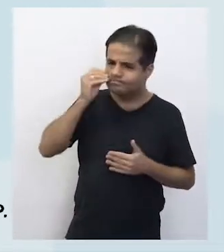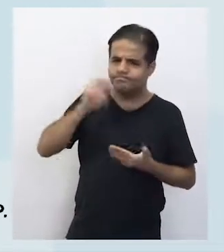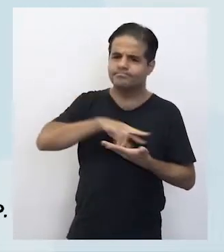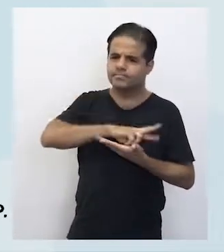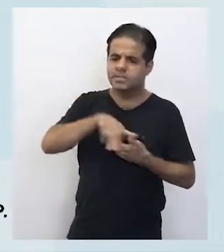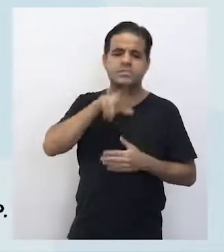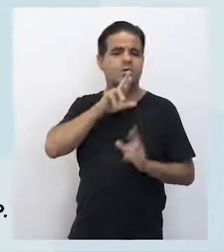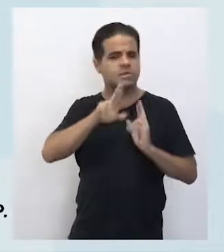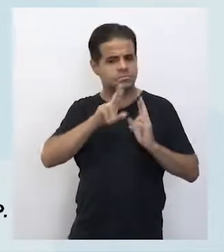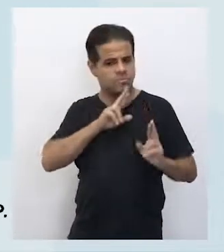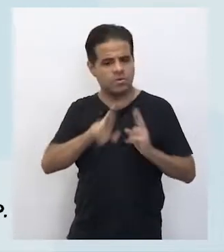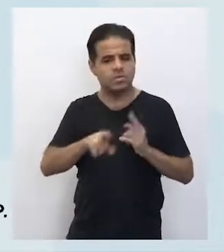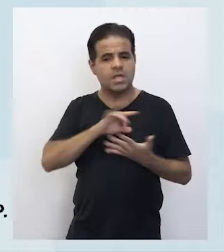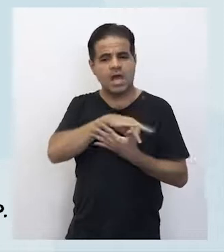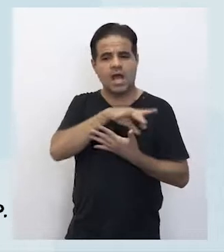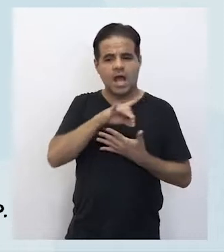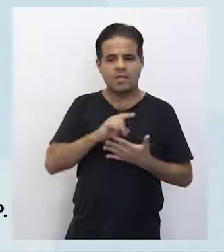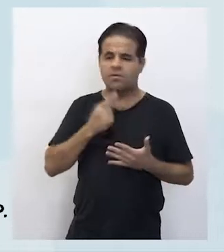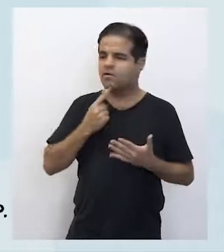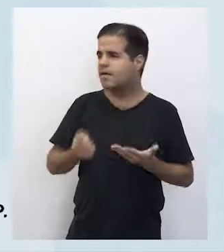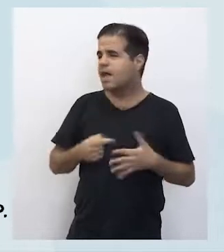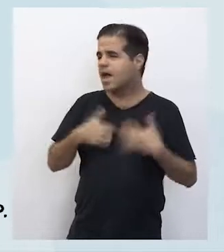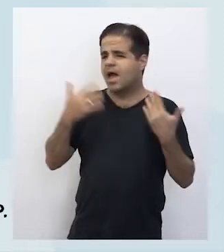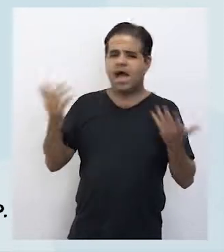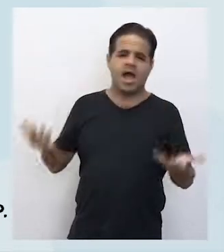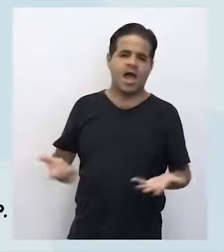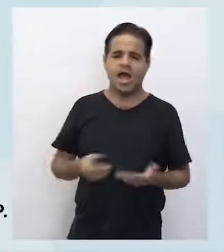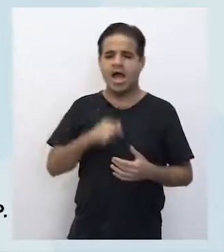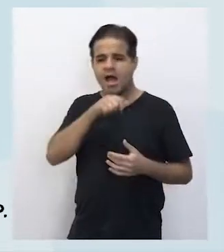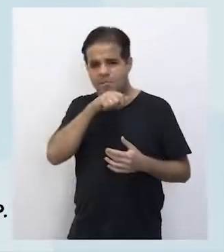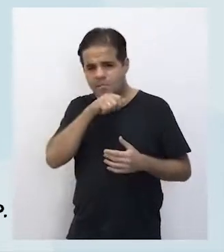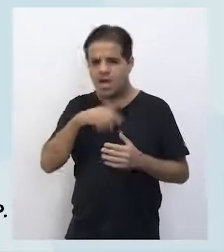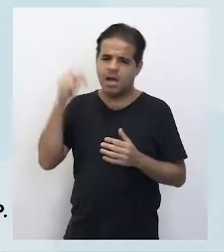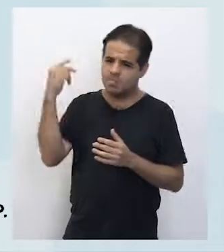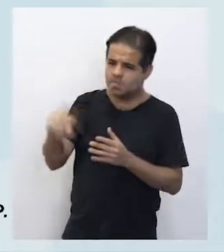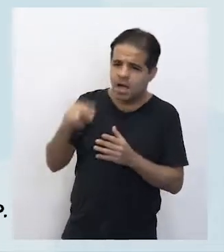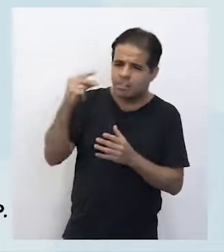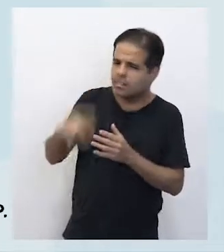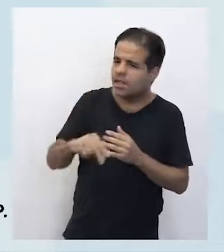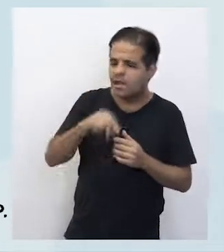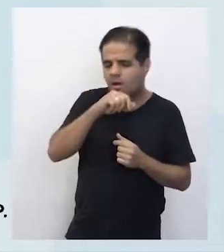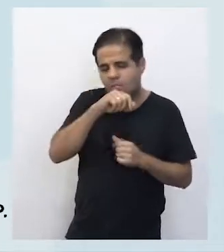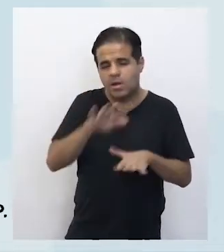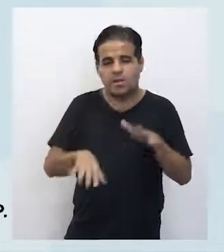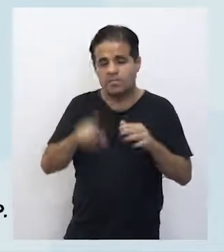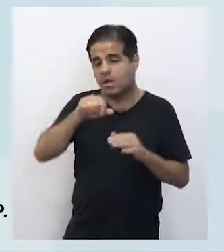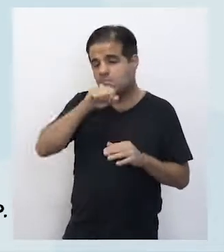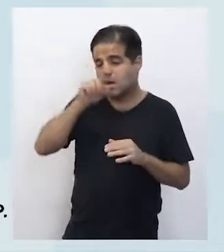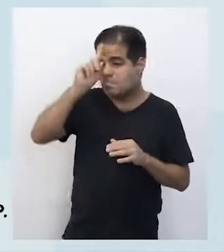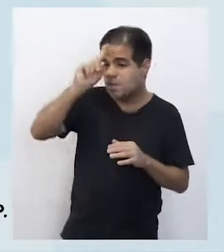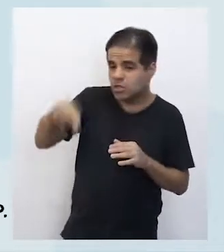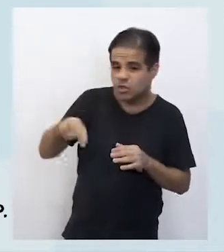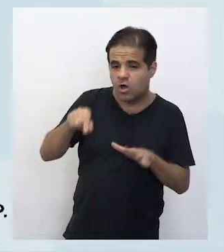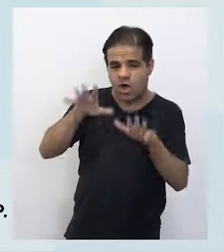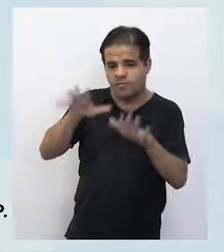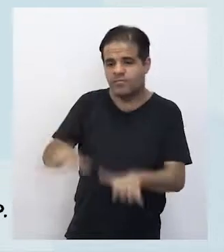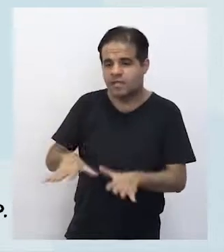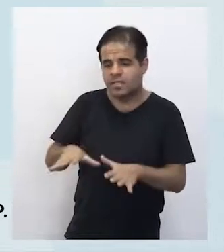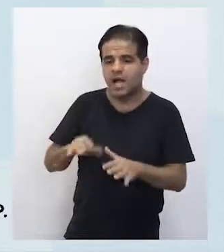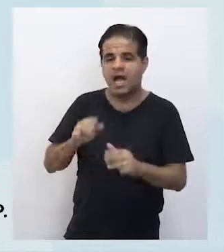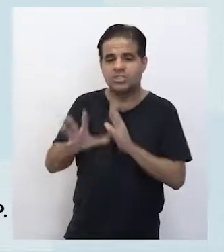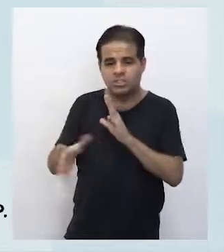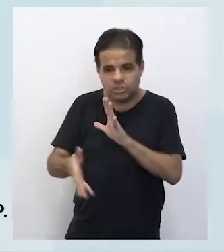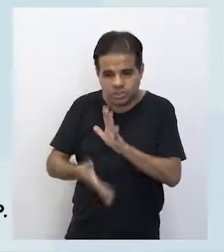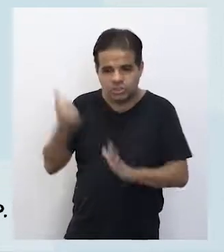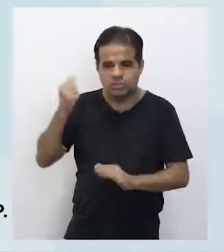variadas respostas, porque aí cada um ia falar, ai, a mãe bateu nele, a mãe mandou ele ficar sem